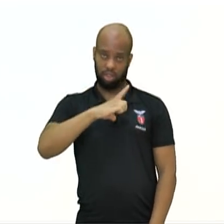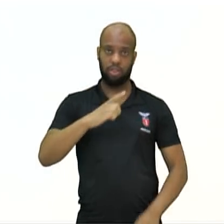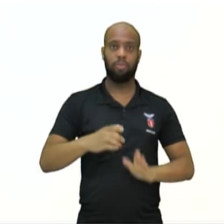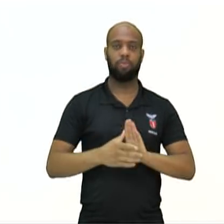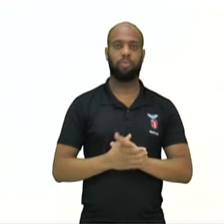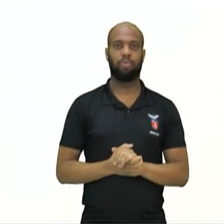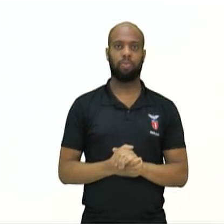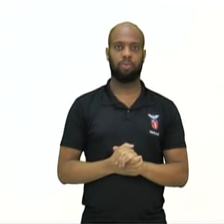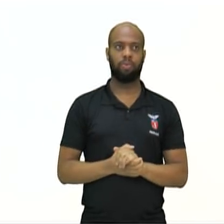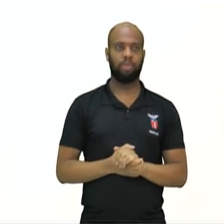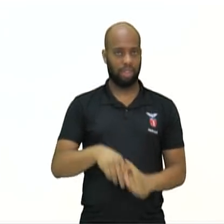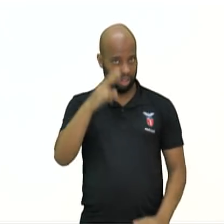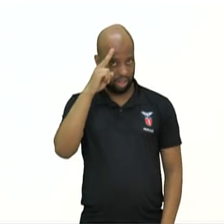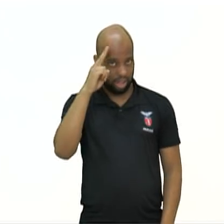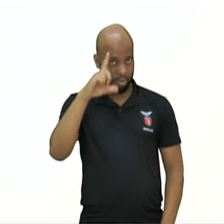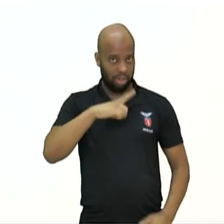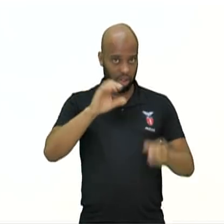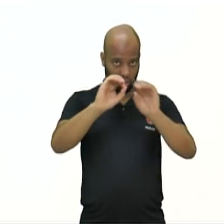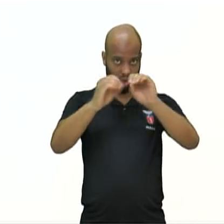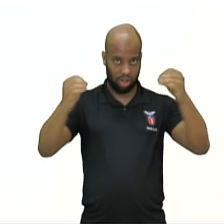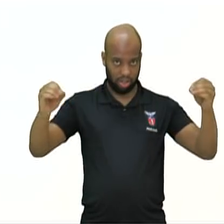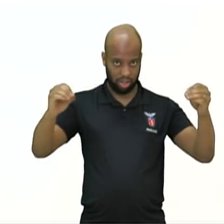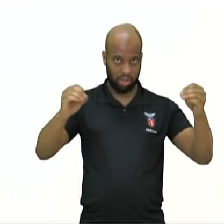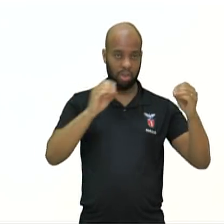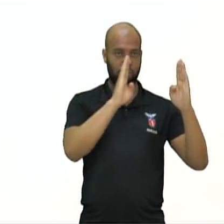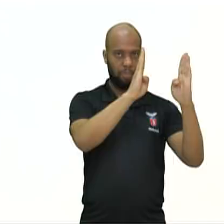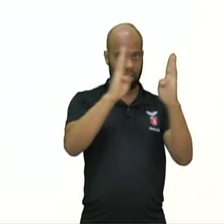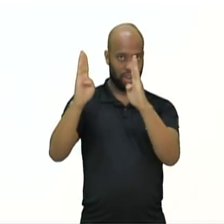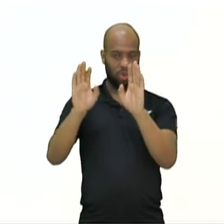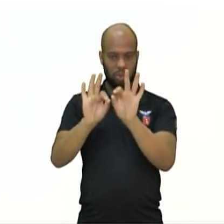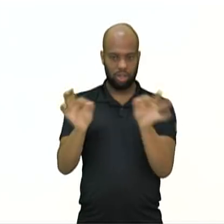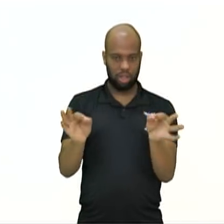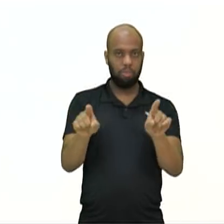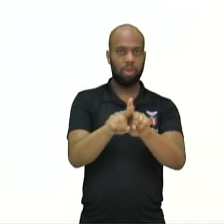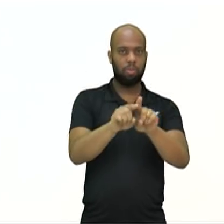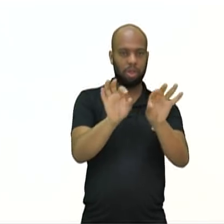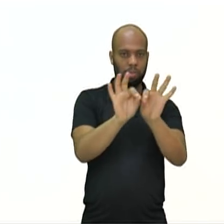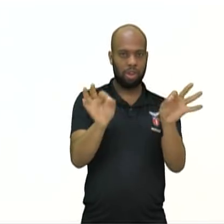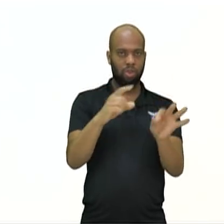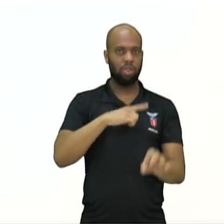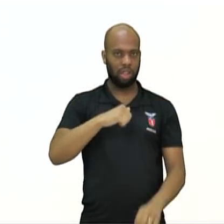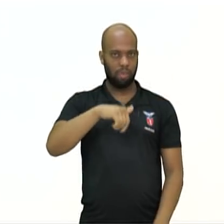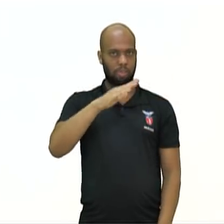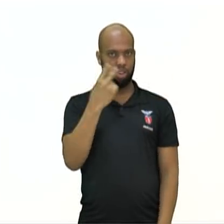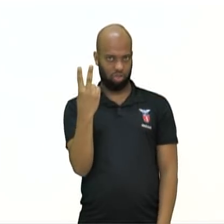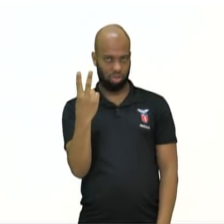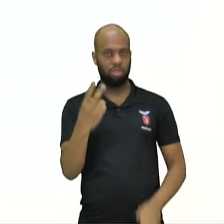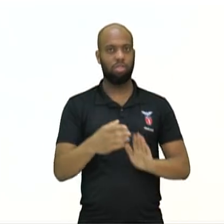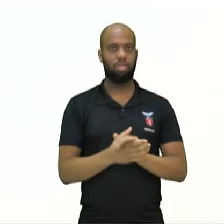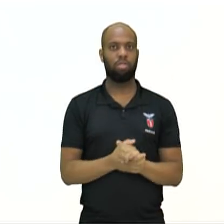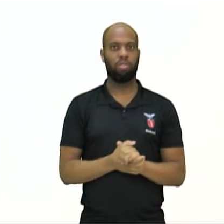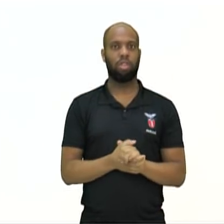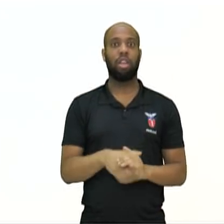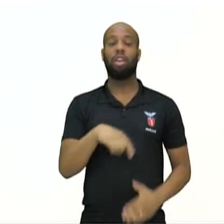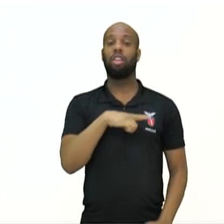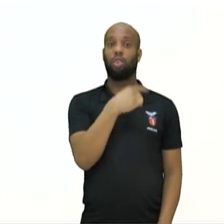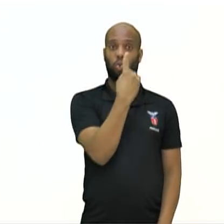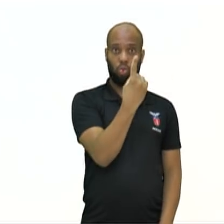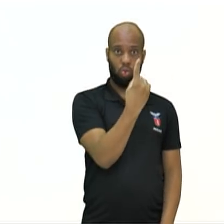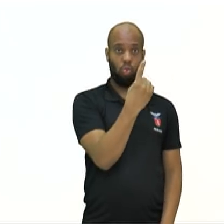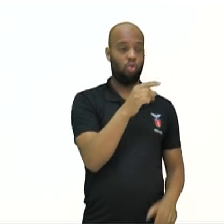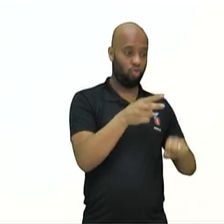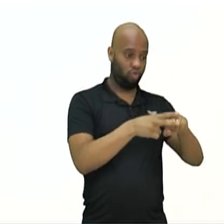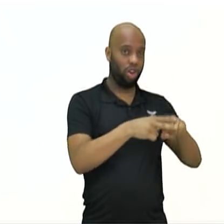delas. Lembram lá das orações, gente? Período simples, período composto, aquela que tem constituído de apenas